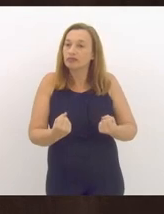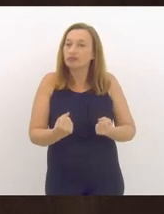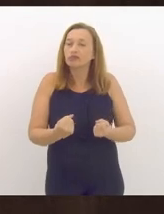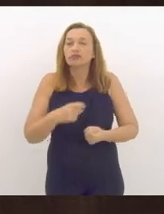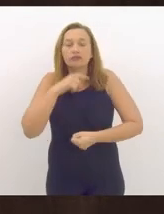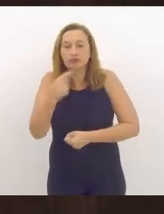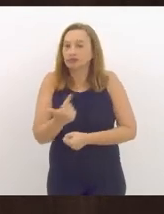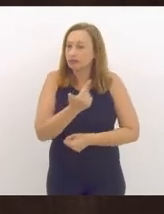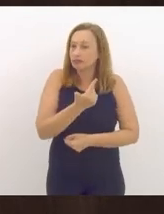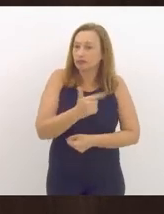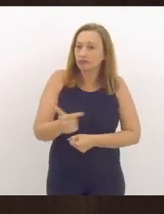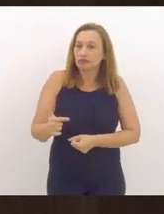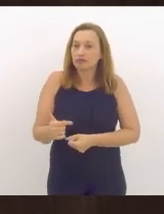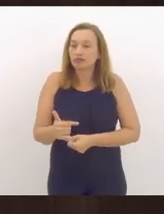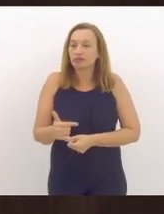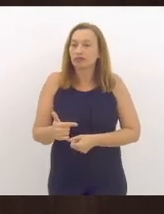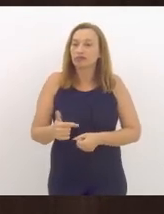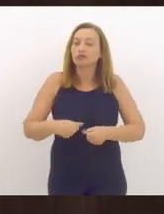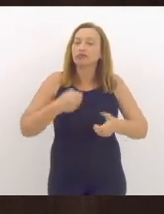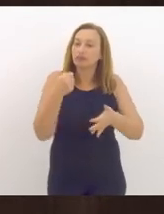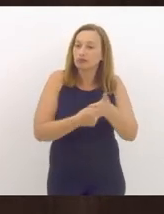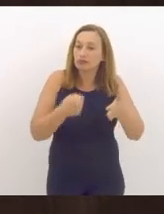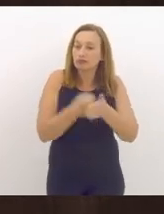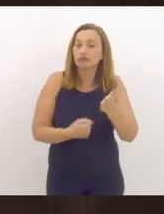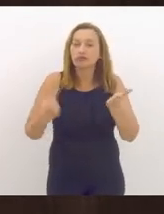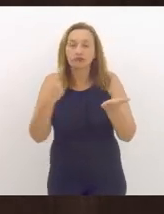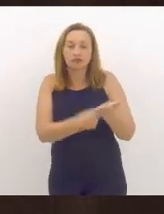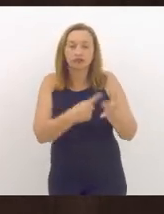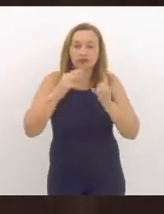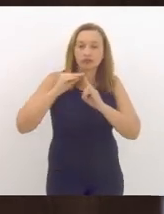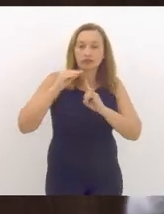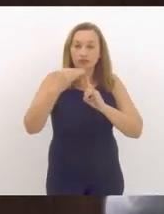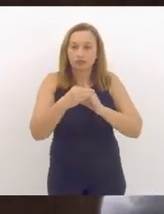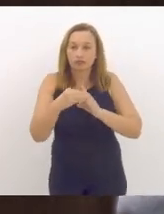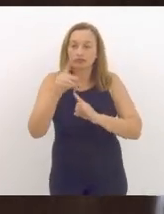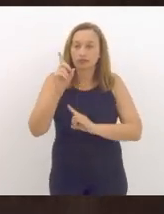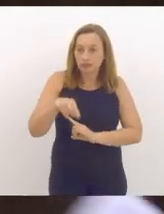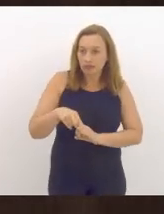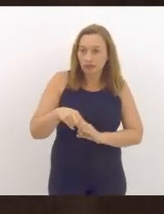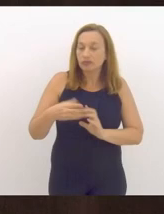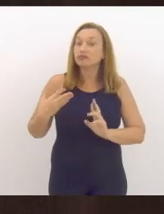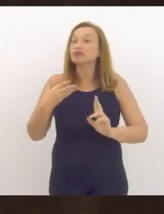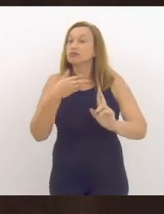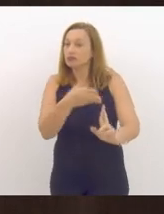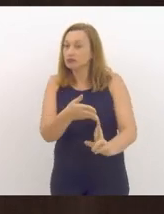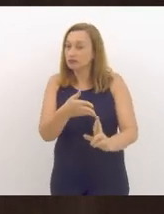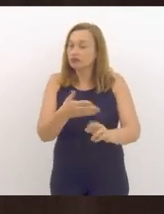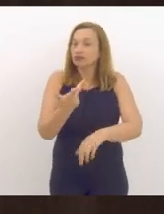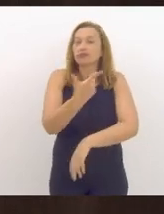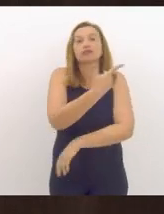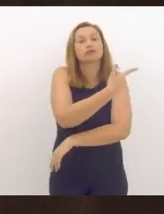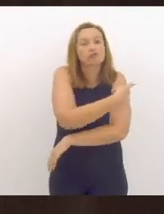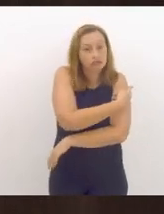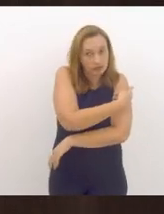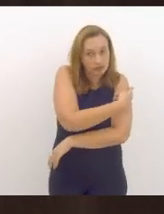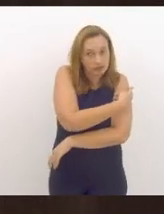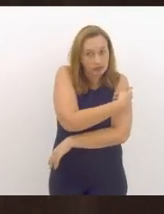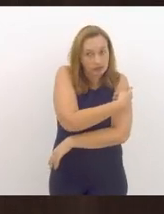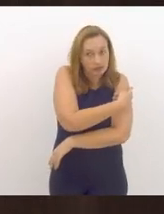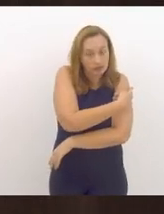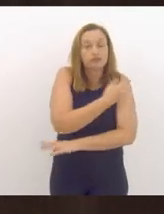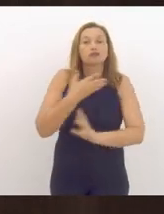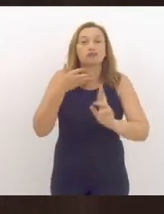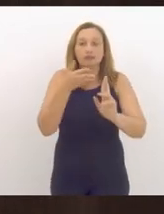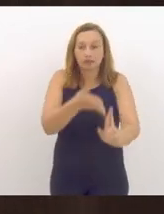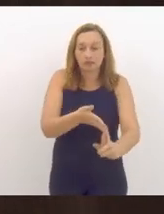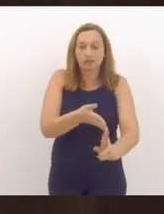dúvida nenhuma, à luta e o compromisso da Fiocruz. Essa que é uma referência na vacinação, foi uma